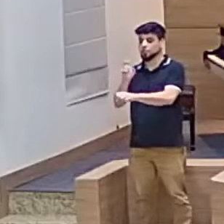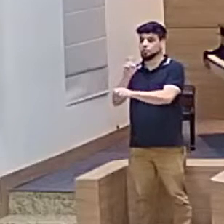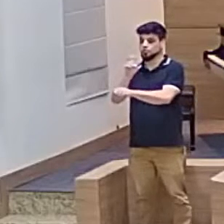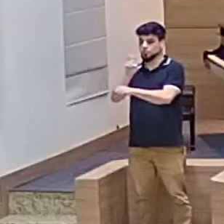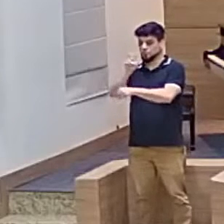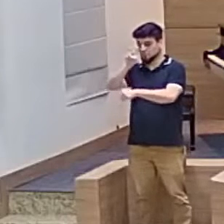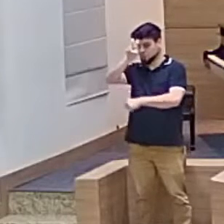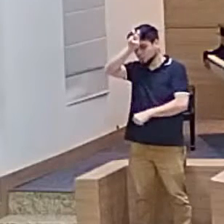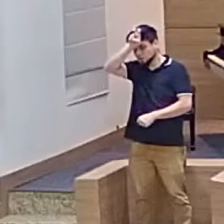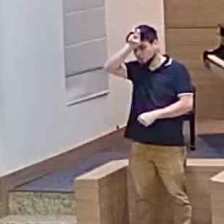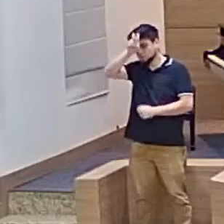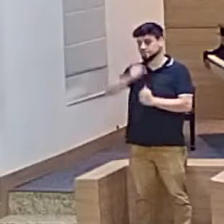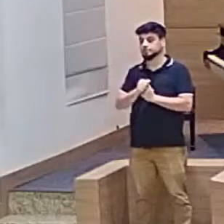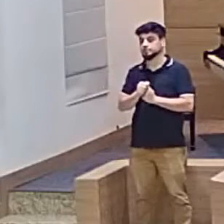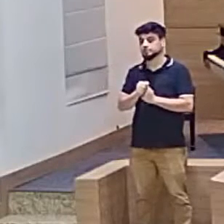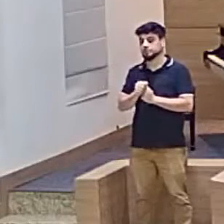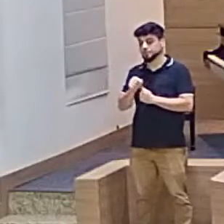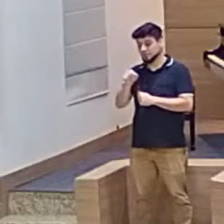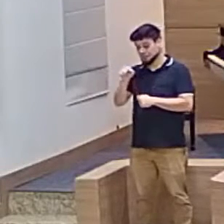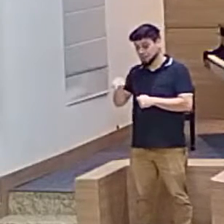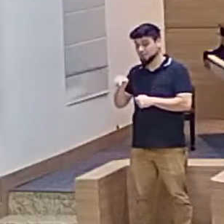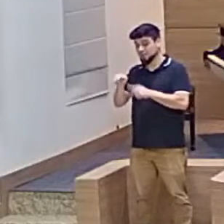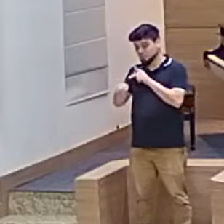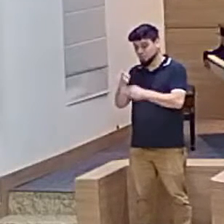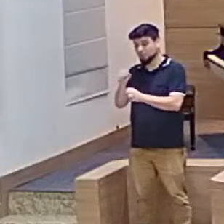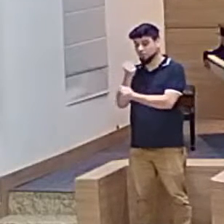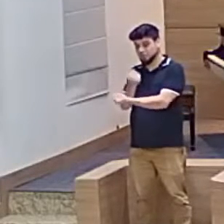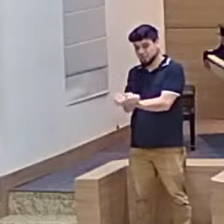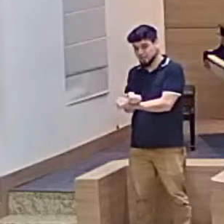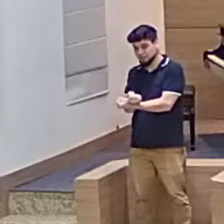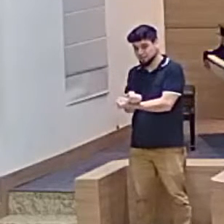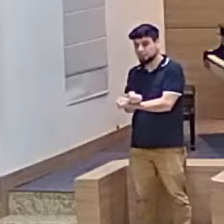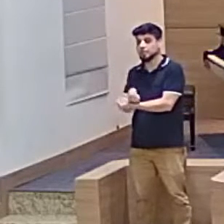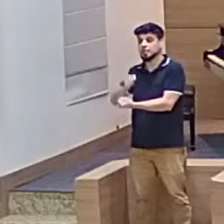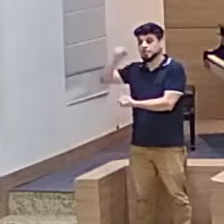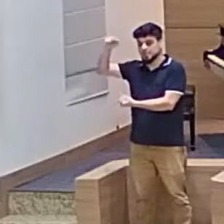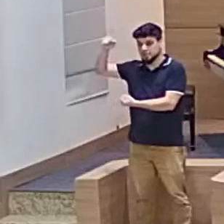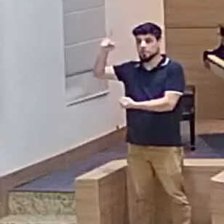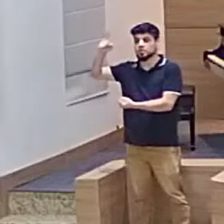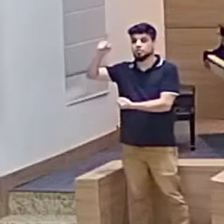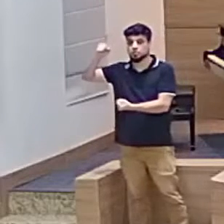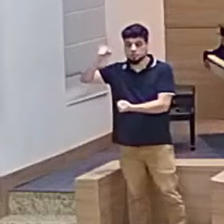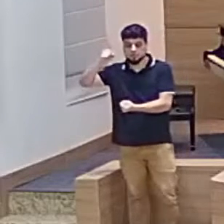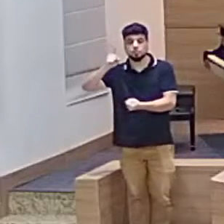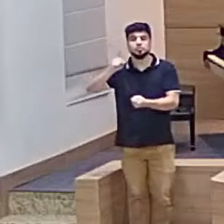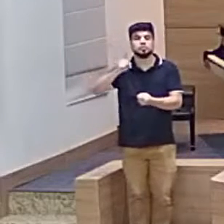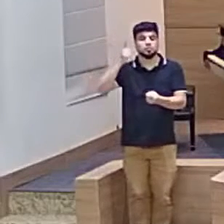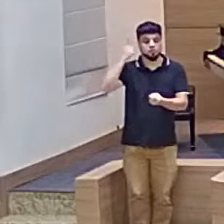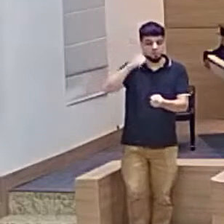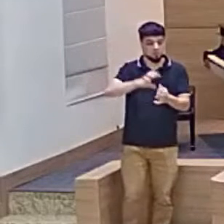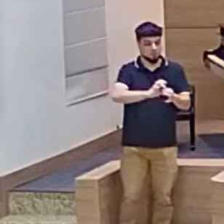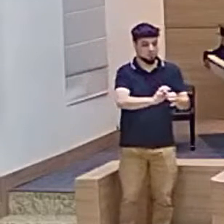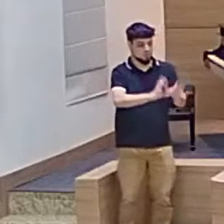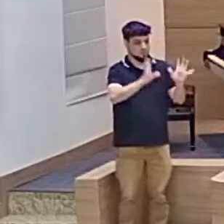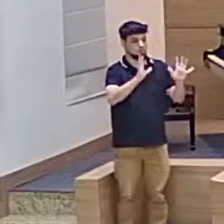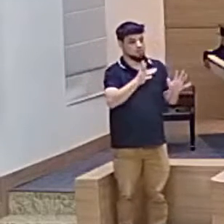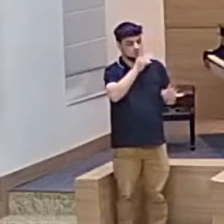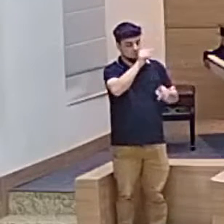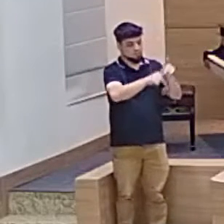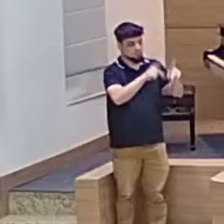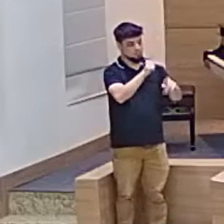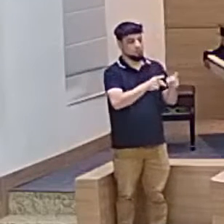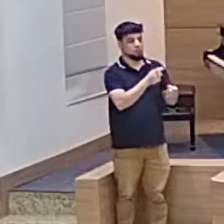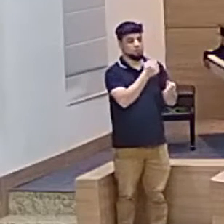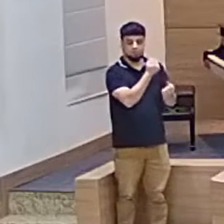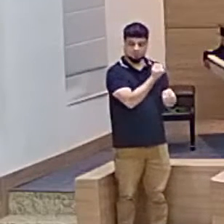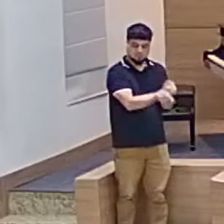Israel serem escravizados no Egito e depois como Deus tirou com mão portentosa o povo de Israel do cativeiro egípcio depois